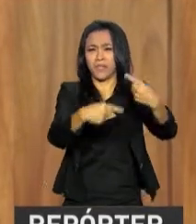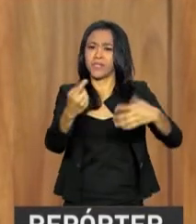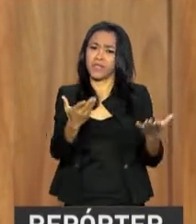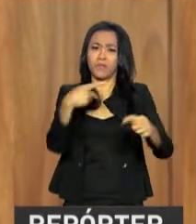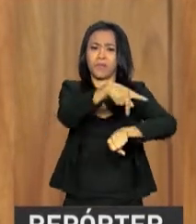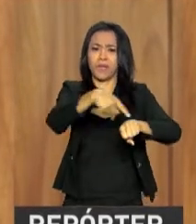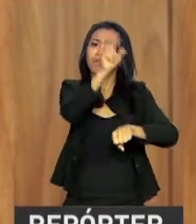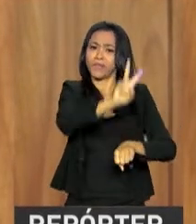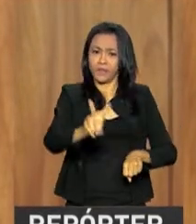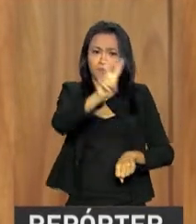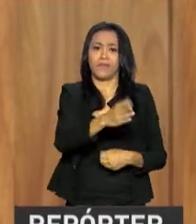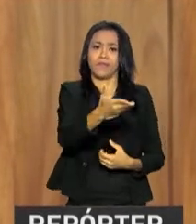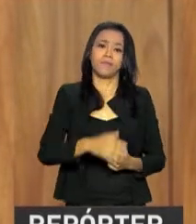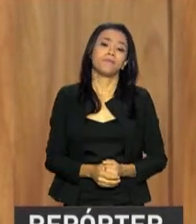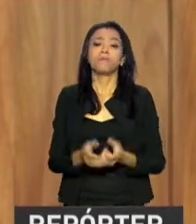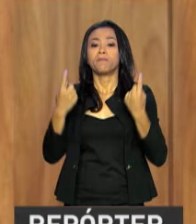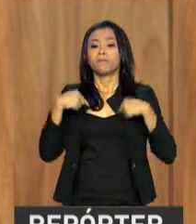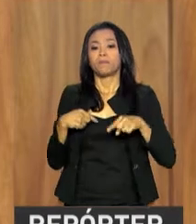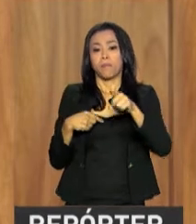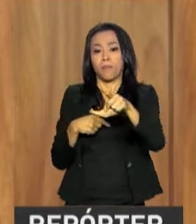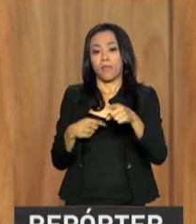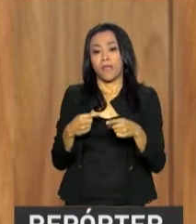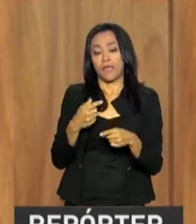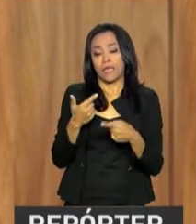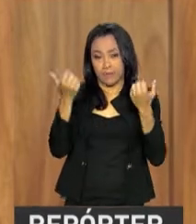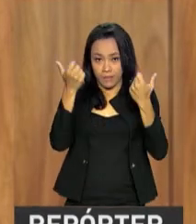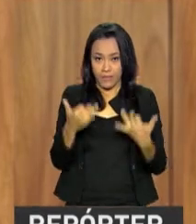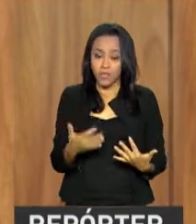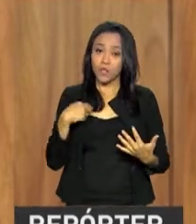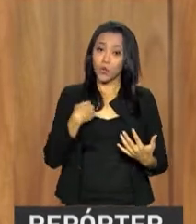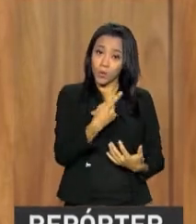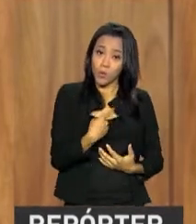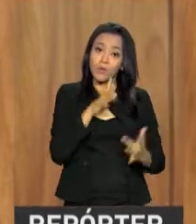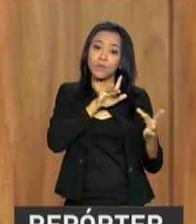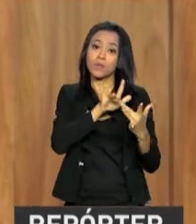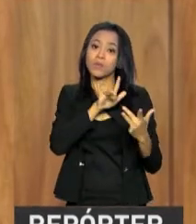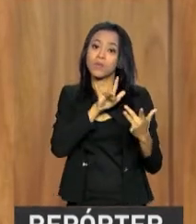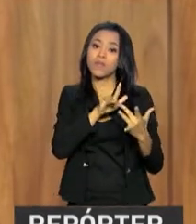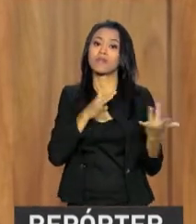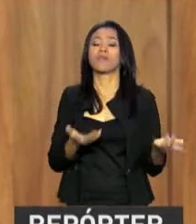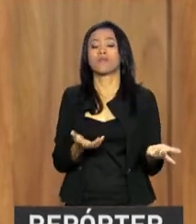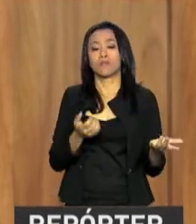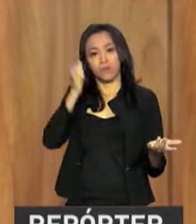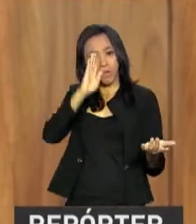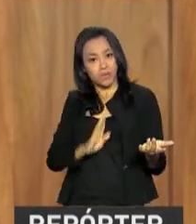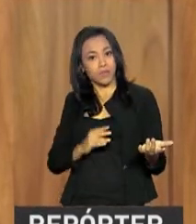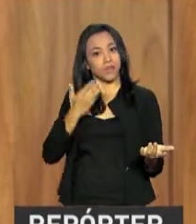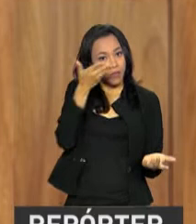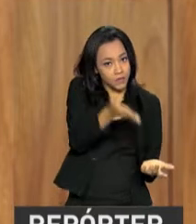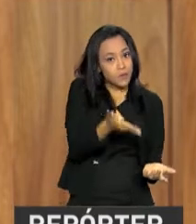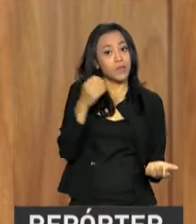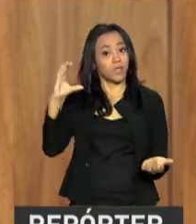questão de evidenciar que a nossa relação com a venezuela pelo menos a parte do brasil e certamente